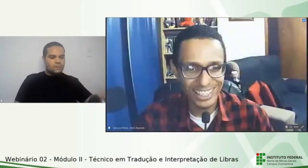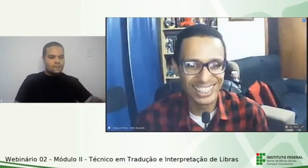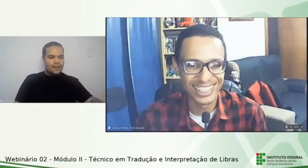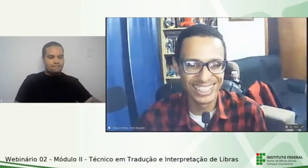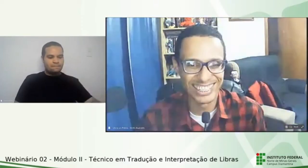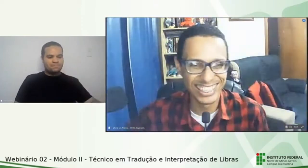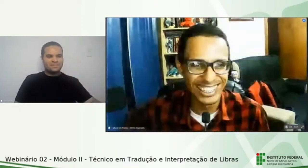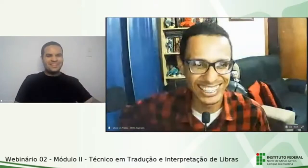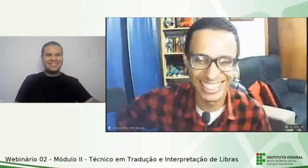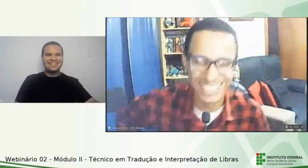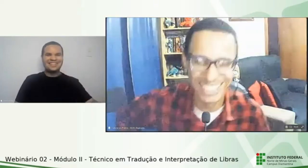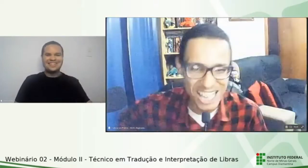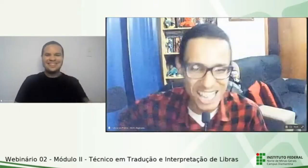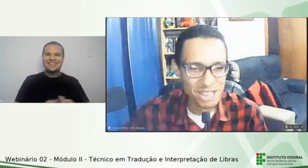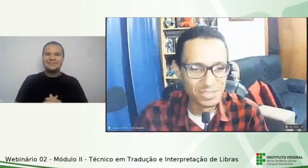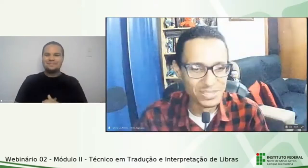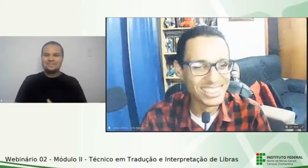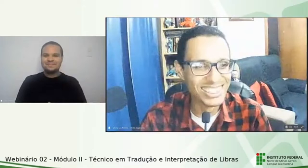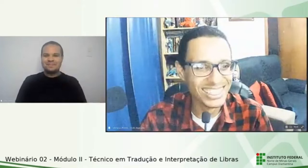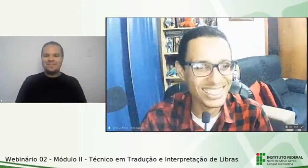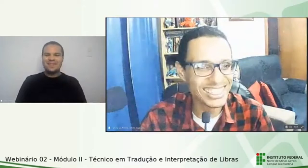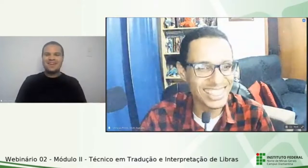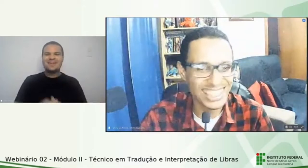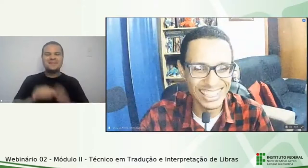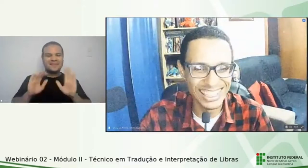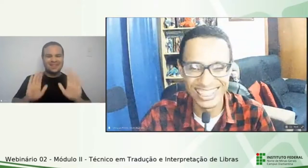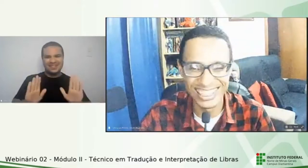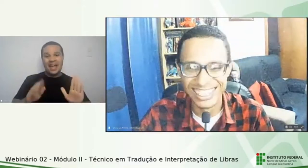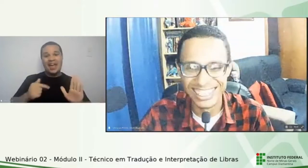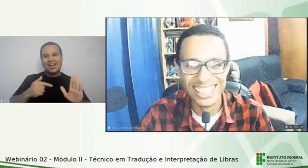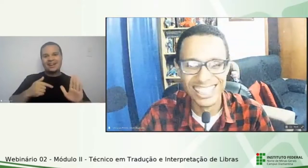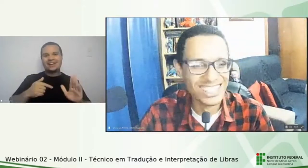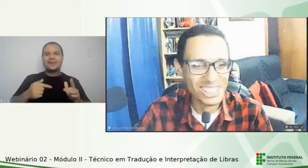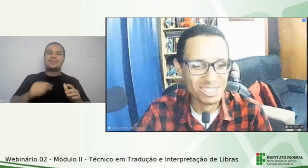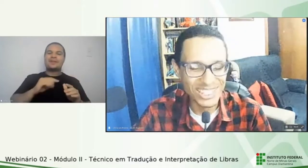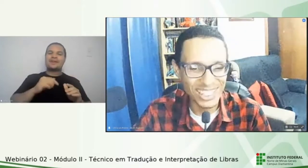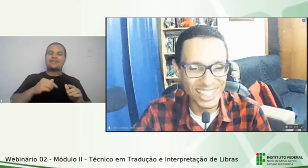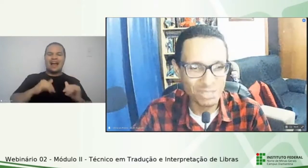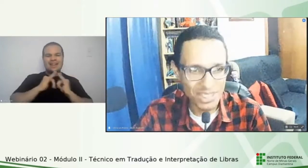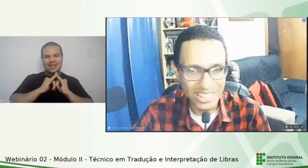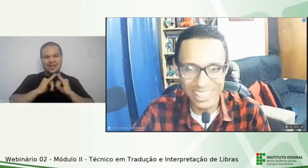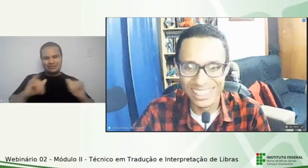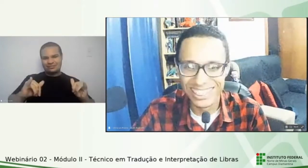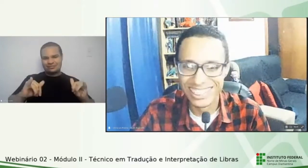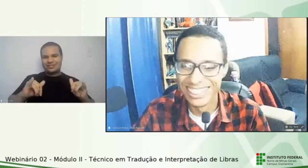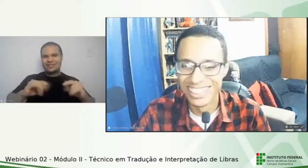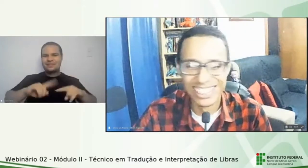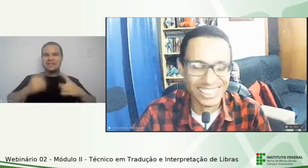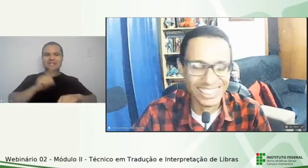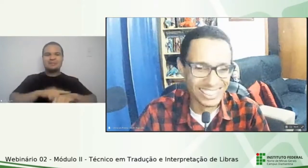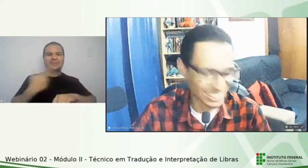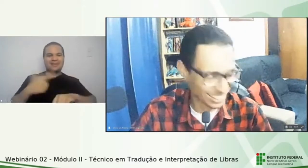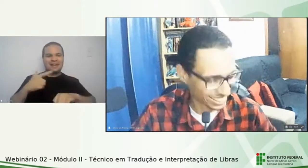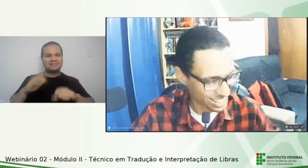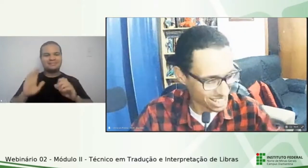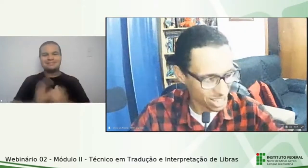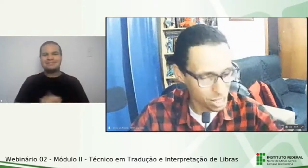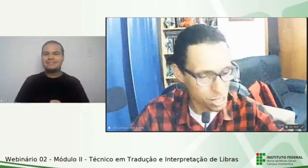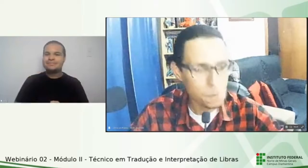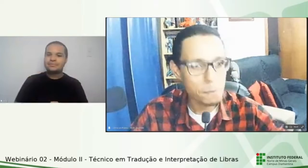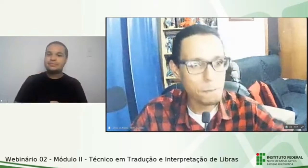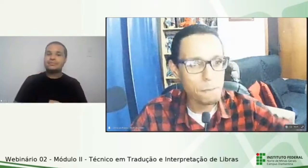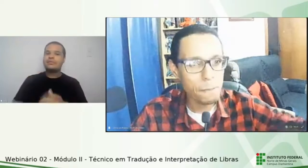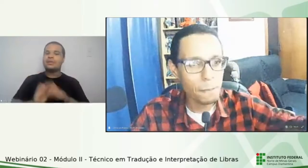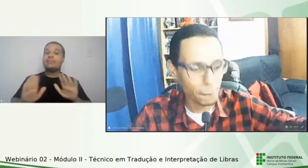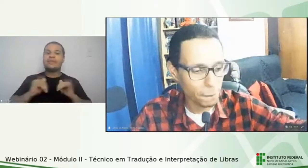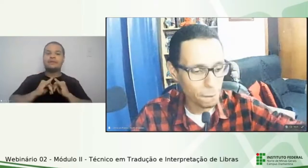Voltei. Não deu nem tempo dar um recadinho. Mas pode falar, professora. Só para falar que muitos estão